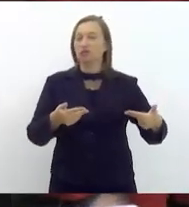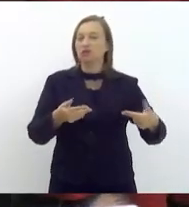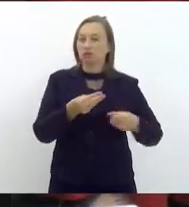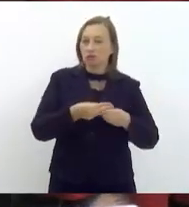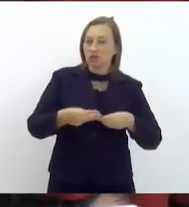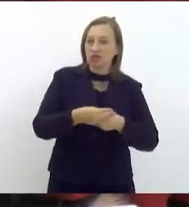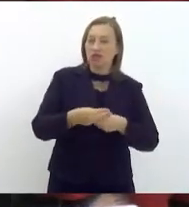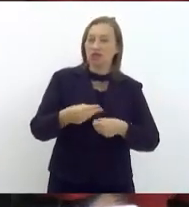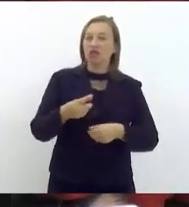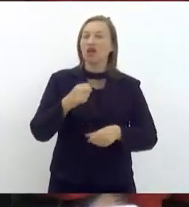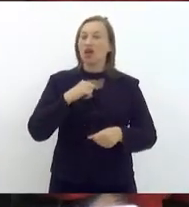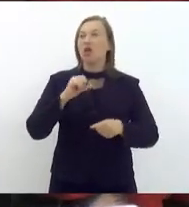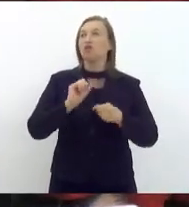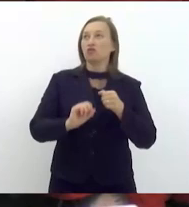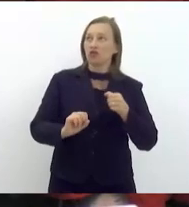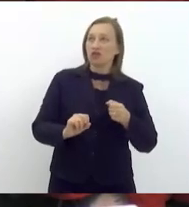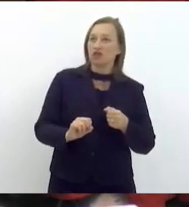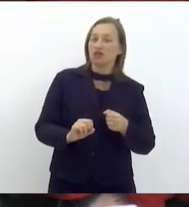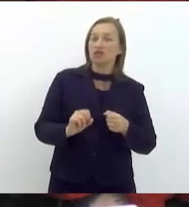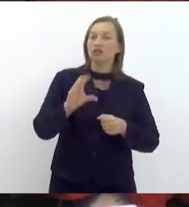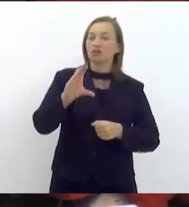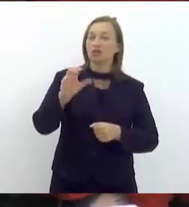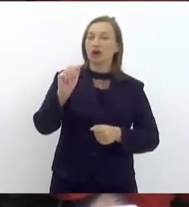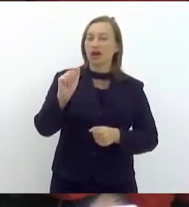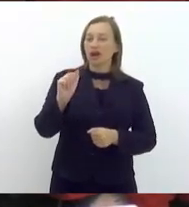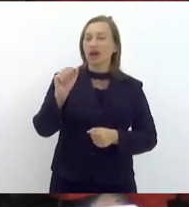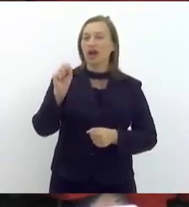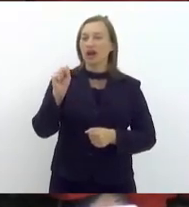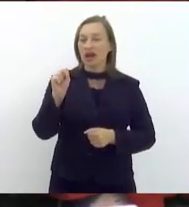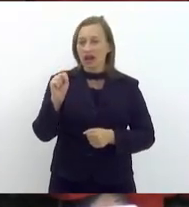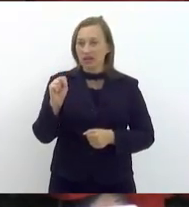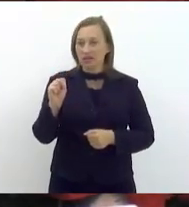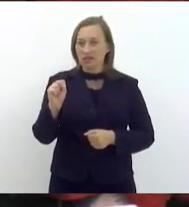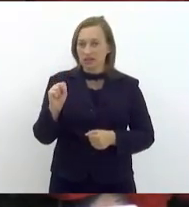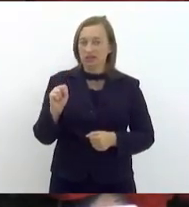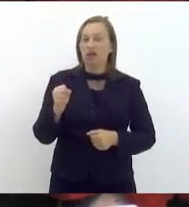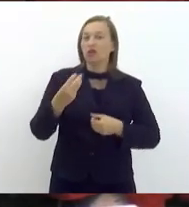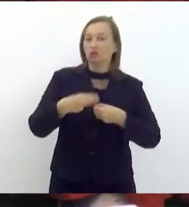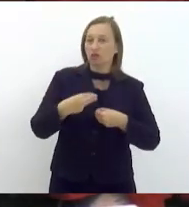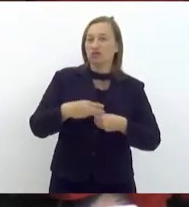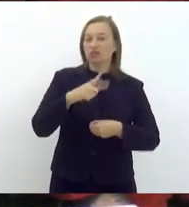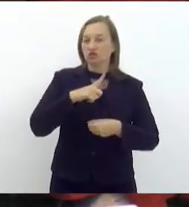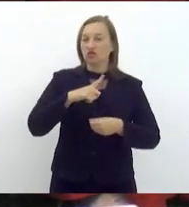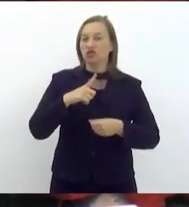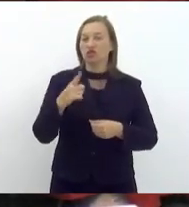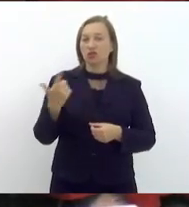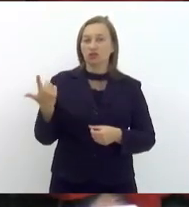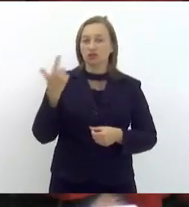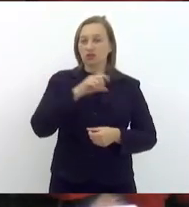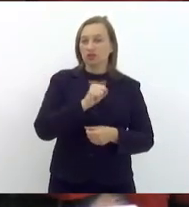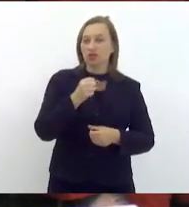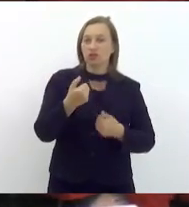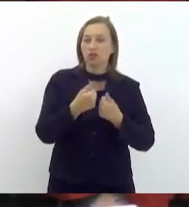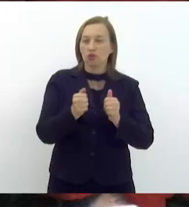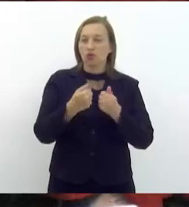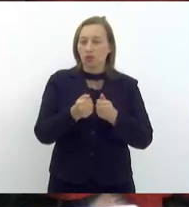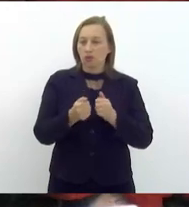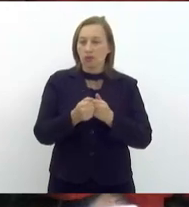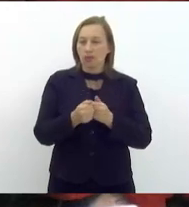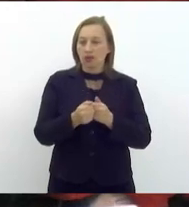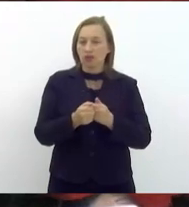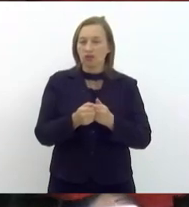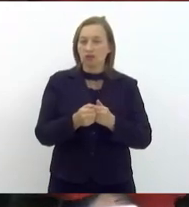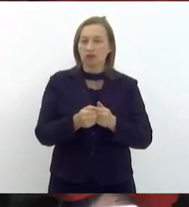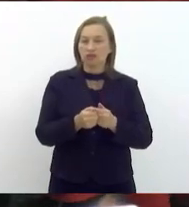de você fizemos um programa com um ônibus que nós que o município tinha ganho estava parado e nós colocamos para